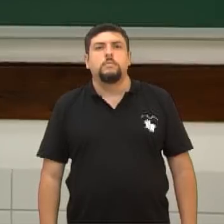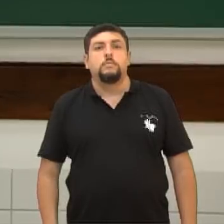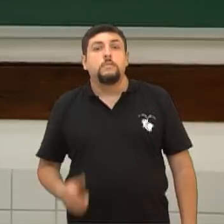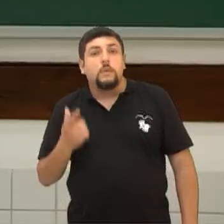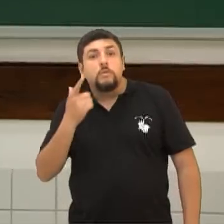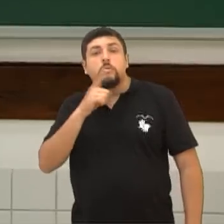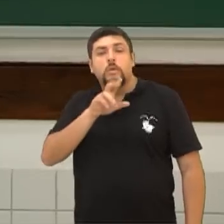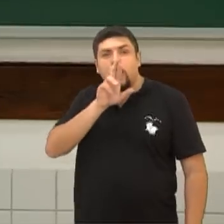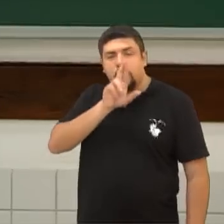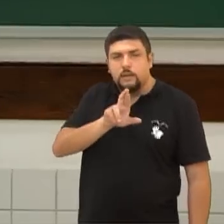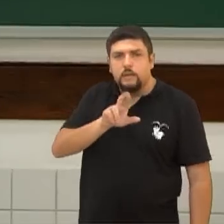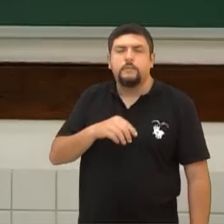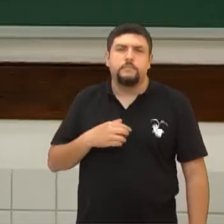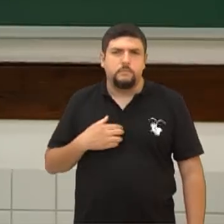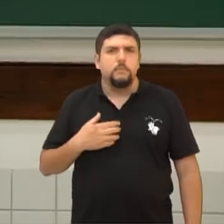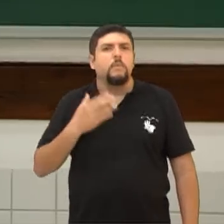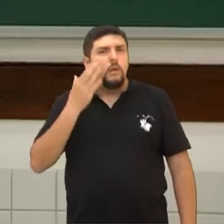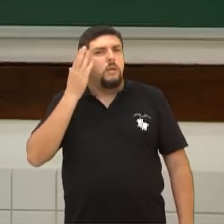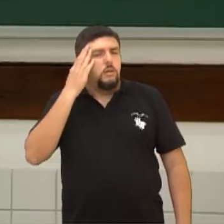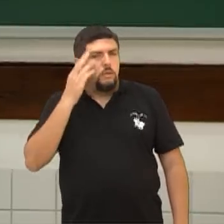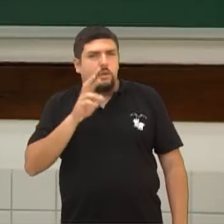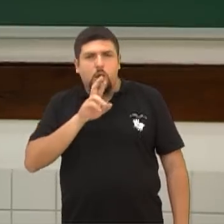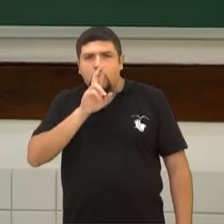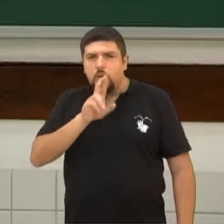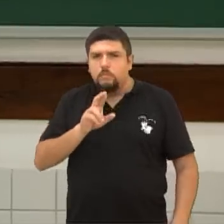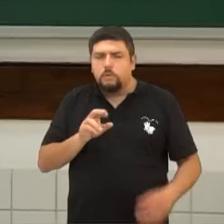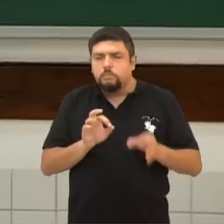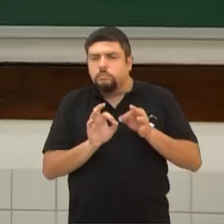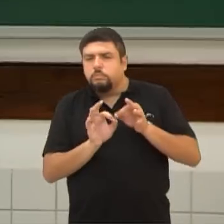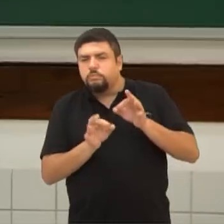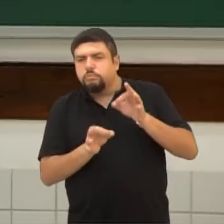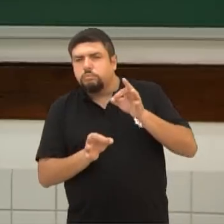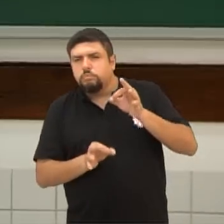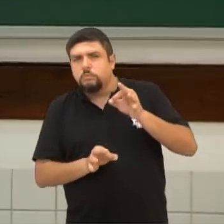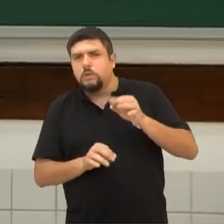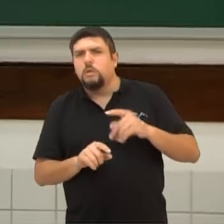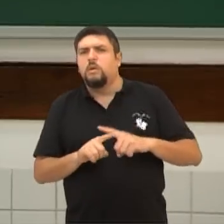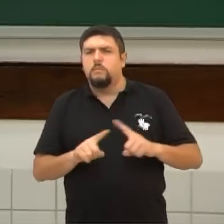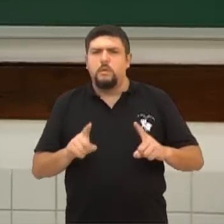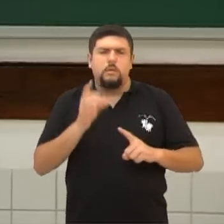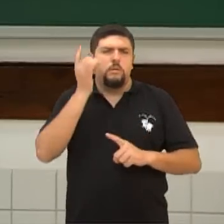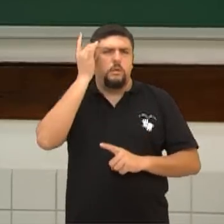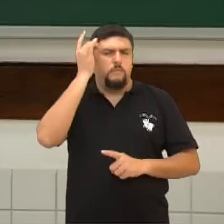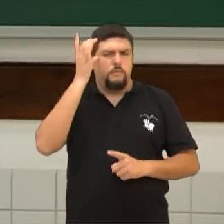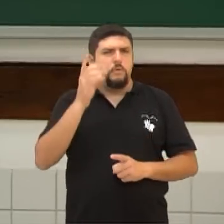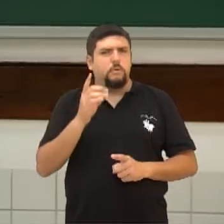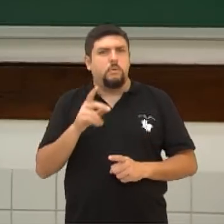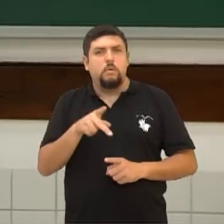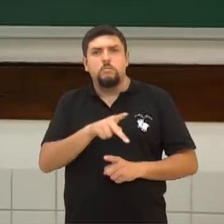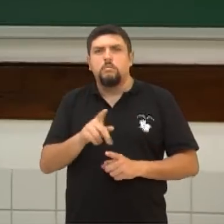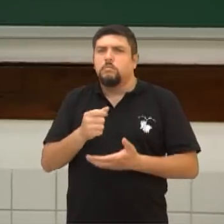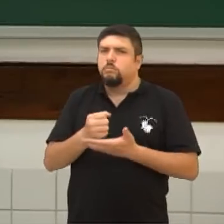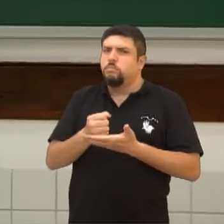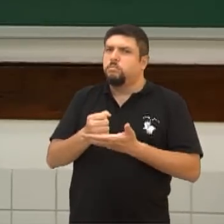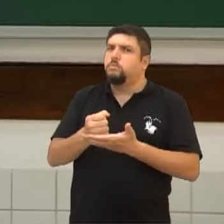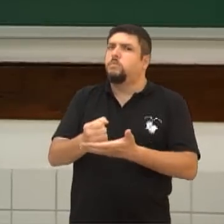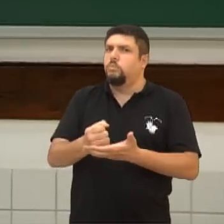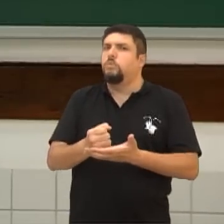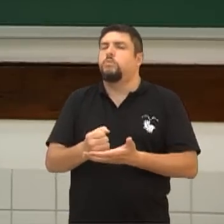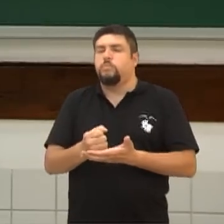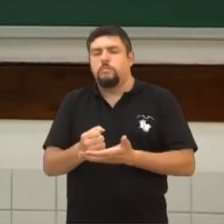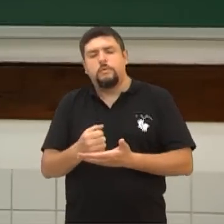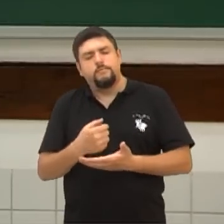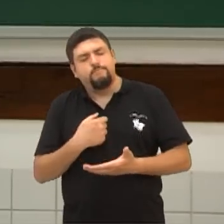resolveu? Eu sei que a resposta era um pouquinho mais longa, essa daí, mas estava fácil, né? A professora ajudou um monte, porque eu sou